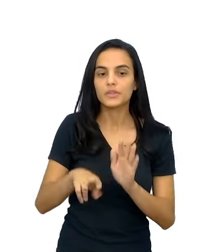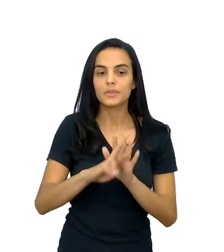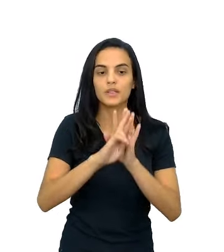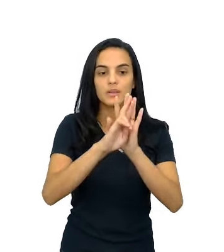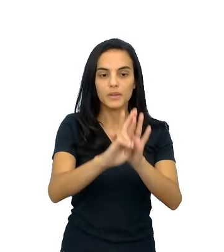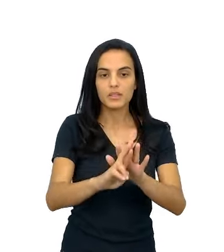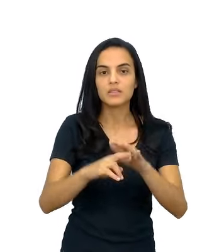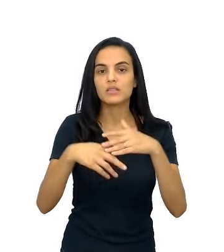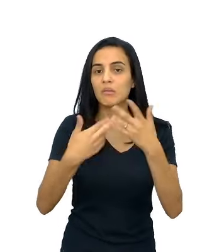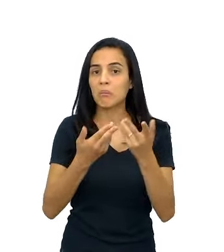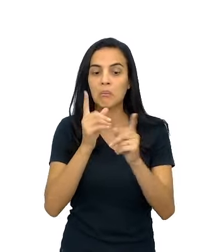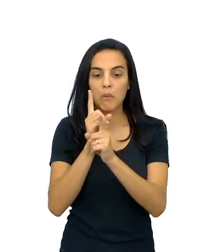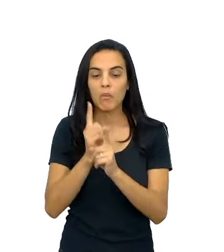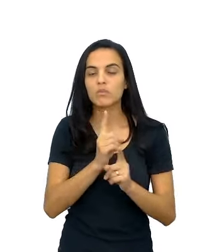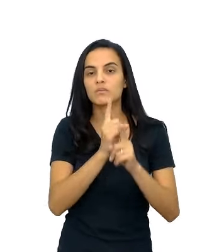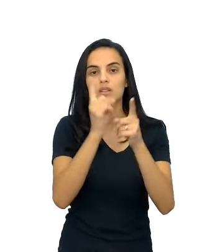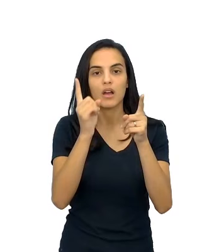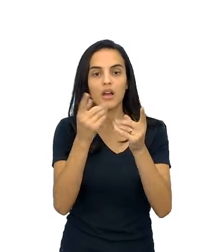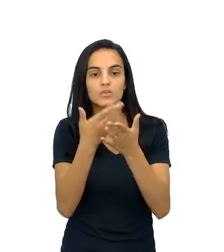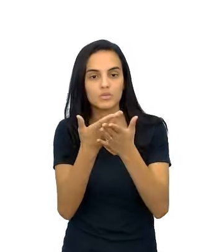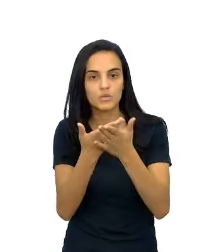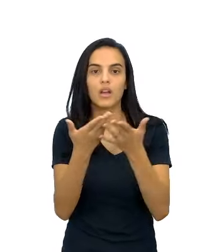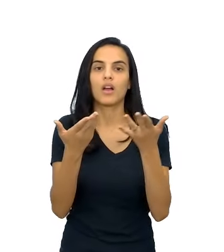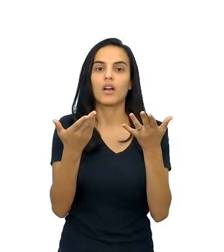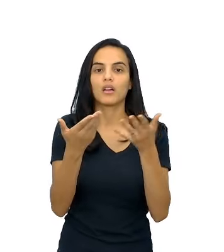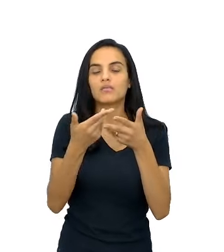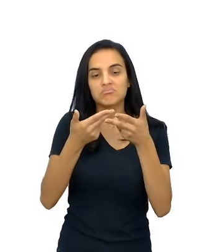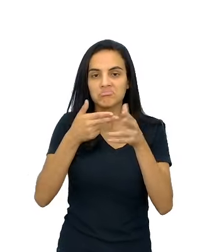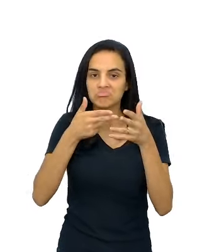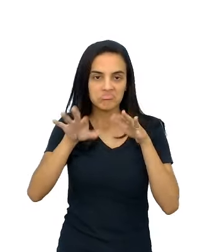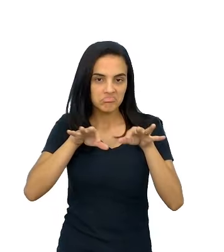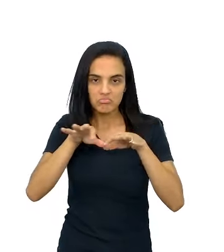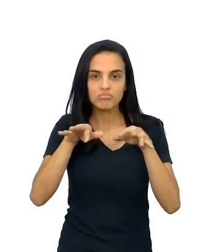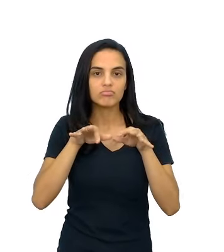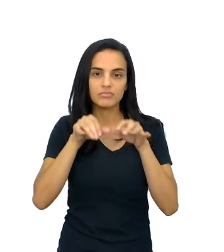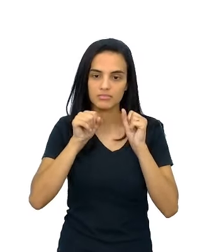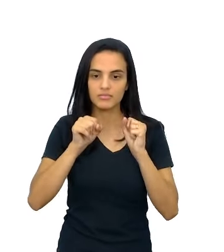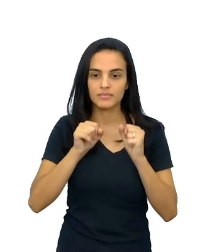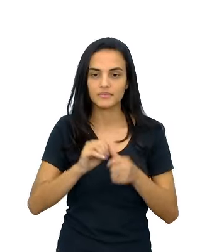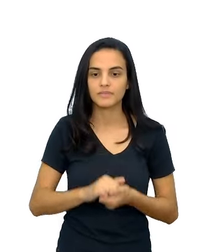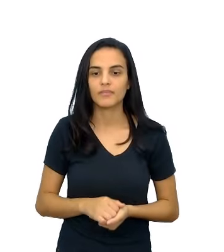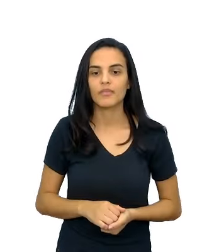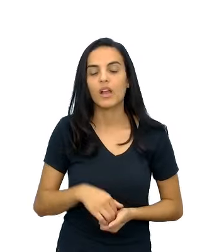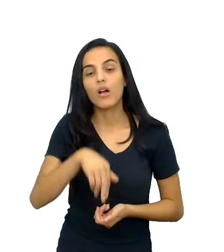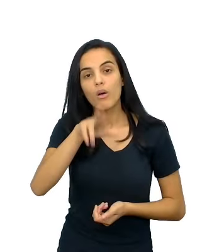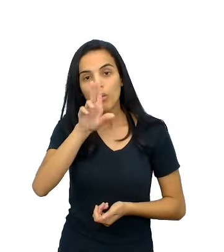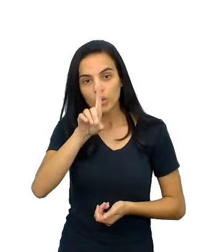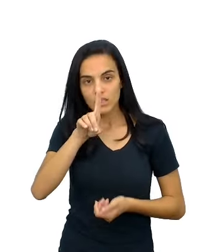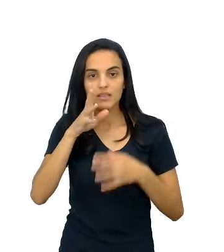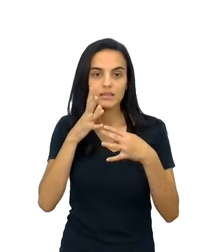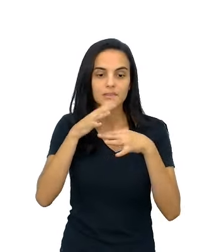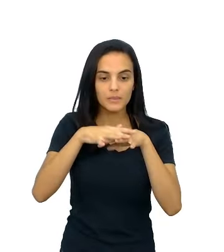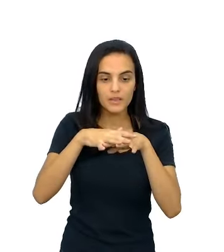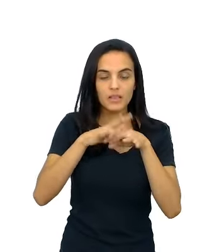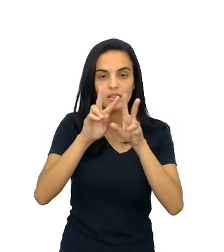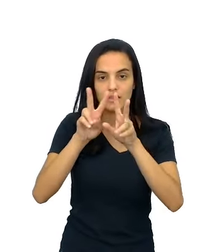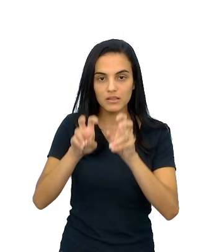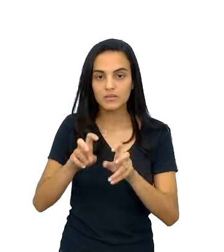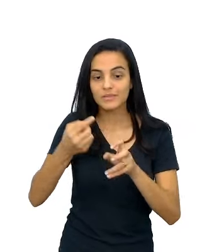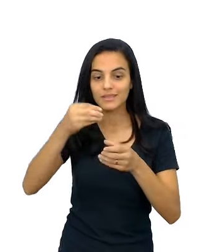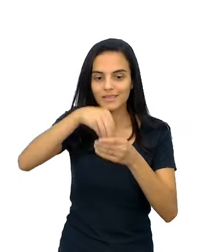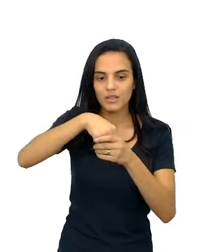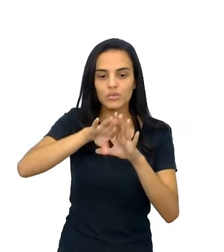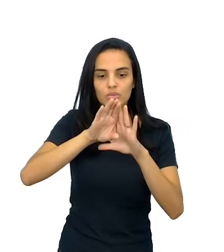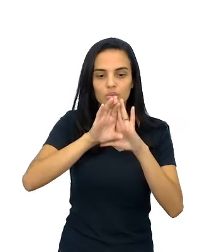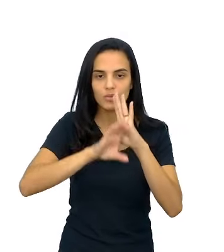representar, localizar, estudar sua posição e deslocamentos, né? Então, é uma unidade temática aí, né, dentro do nosso currículo,